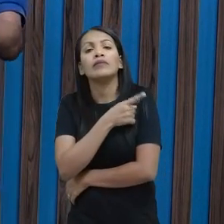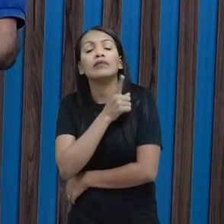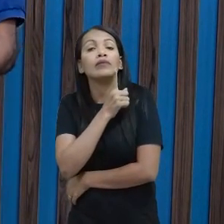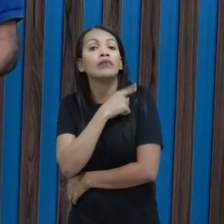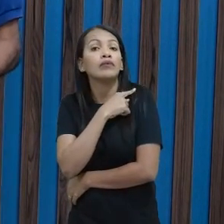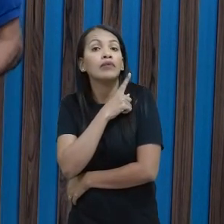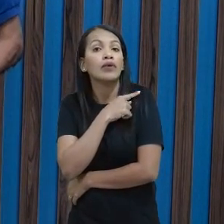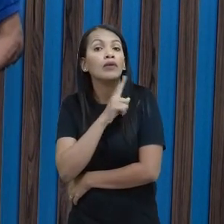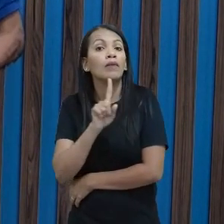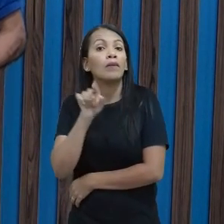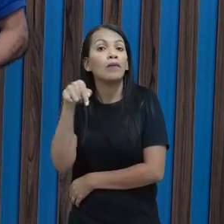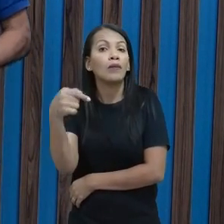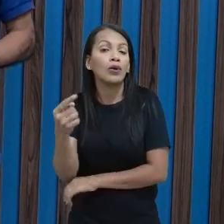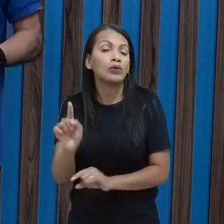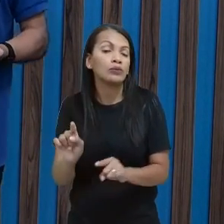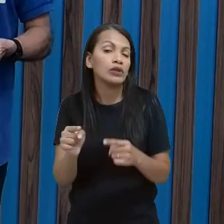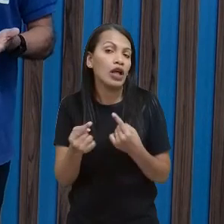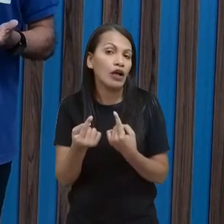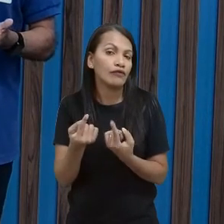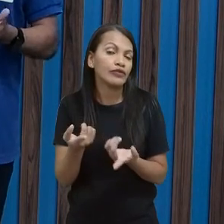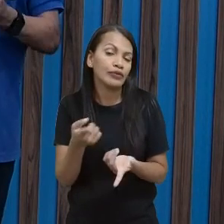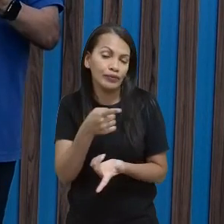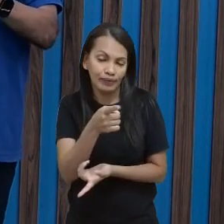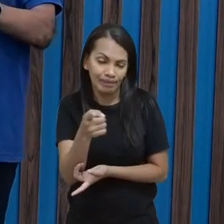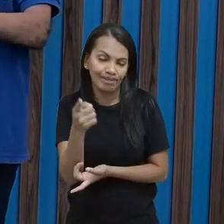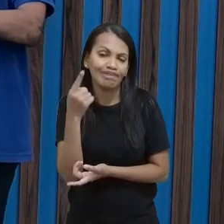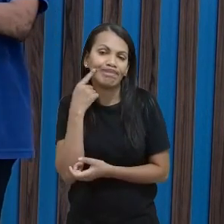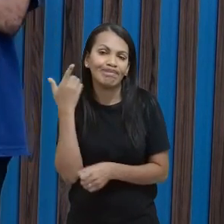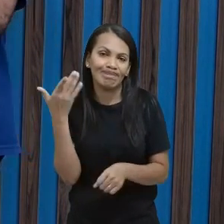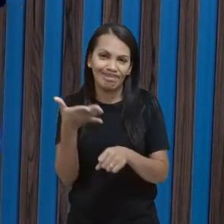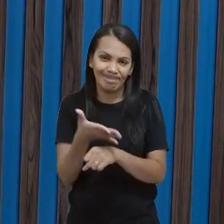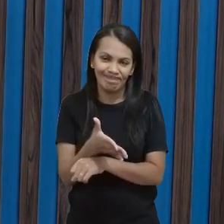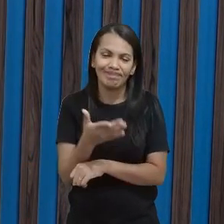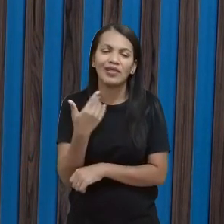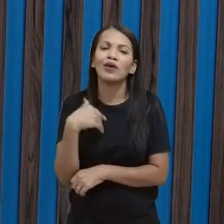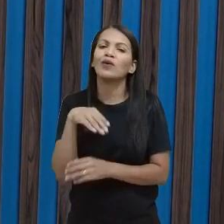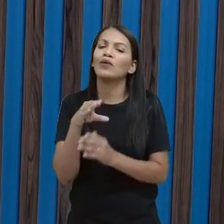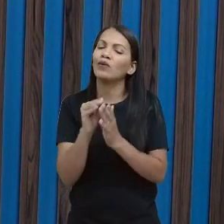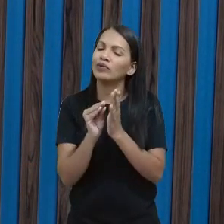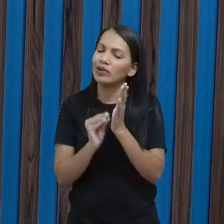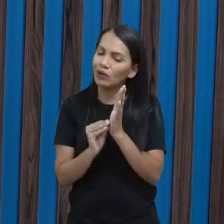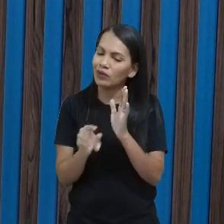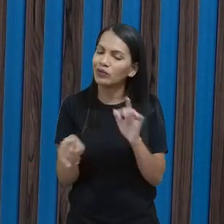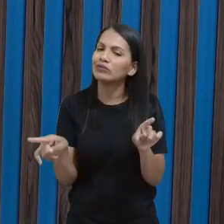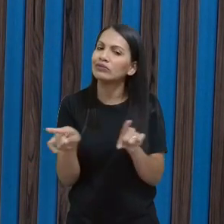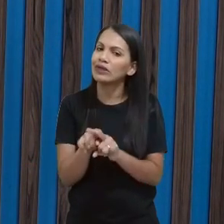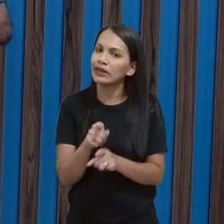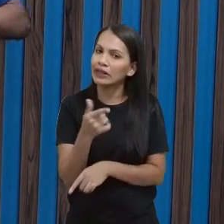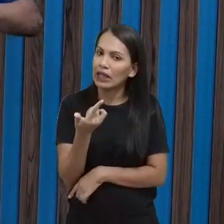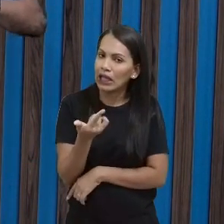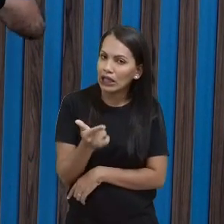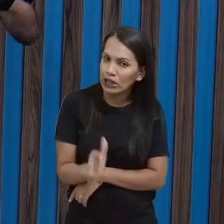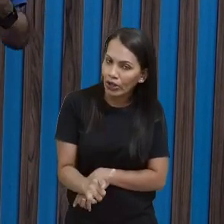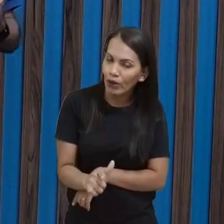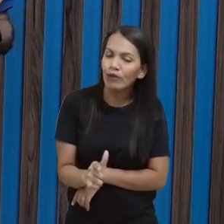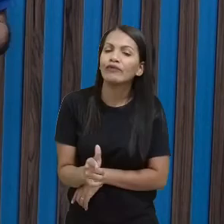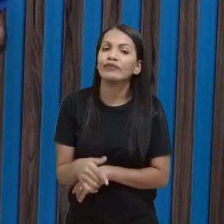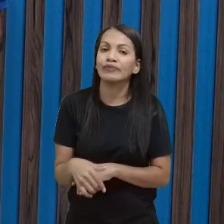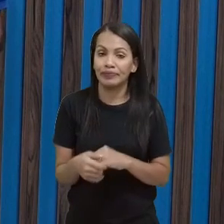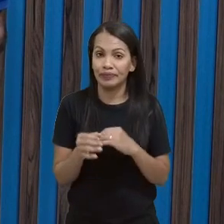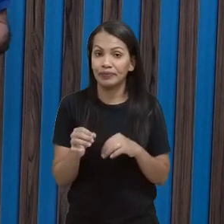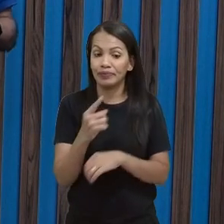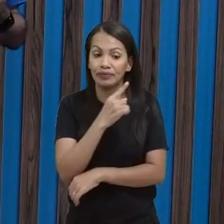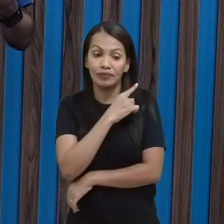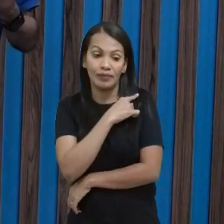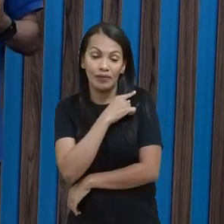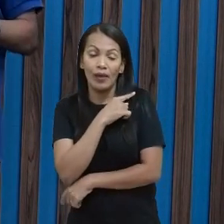próximo desafio ano que vem. Você lá vai fazer aí esse conteúdo novamente, relações métricas no triângulo retangular, o nome é esse, no primeiro